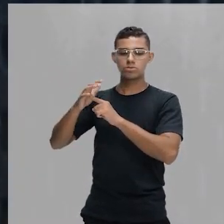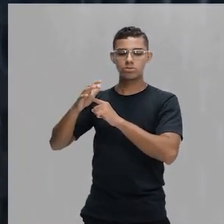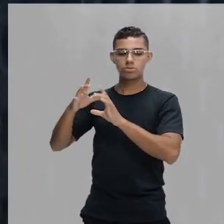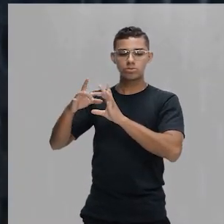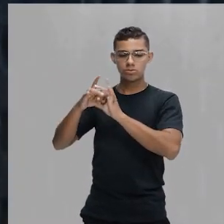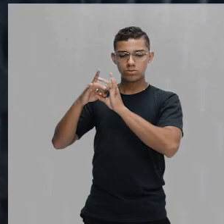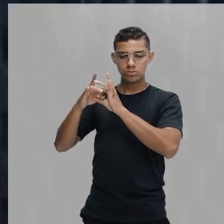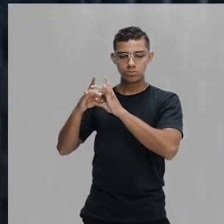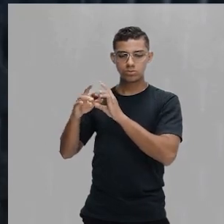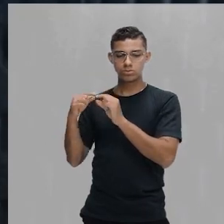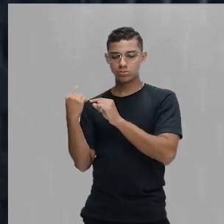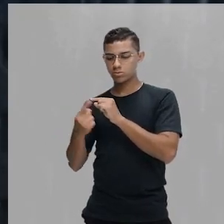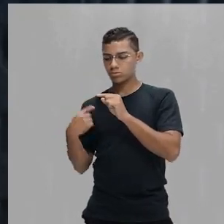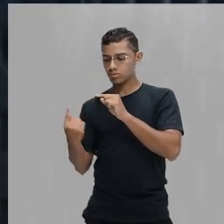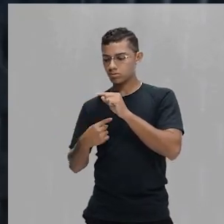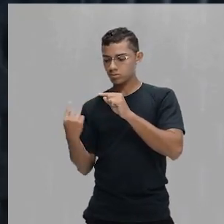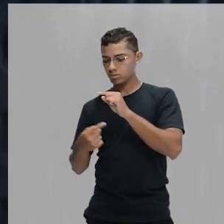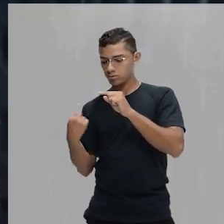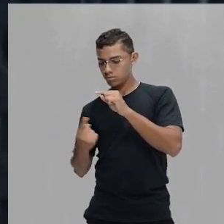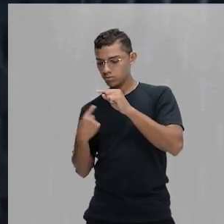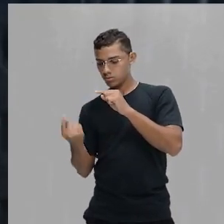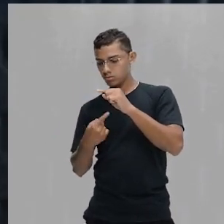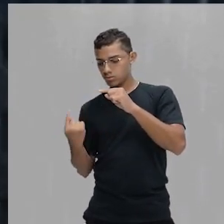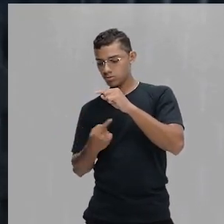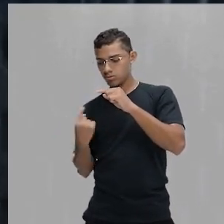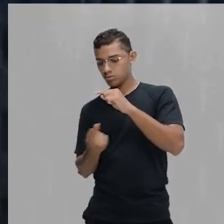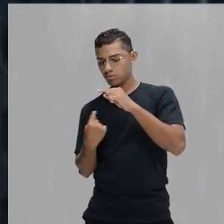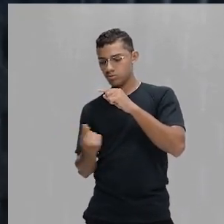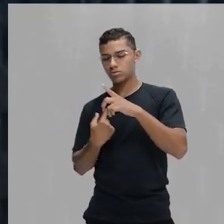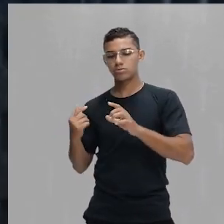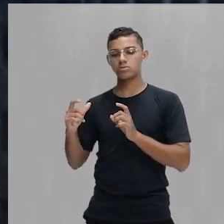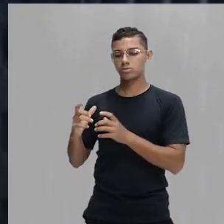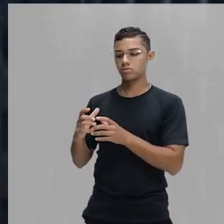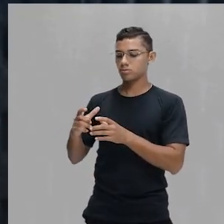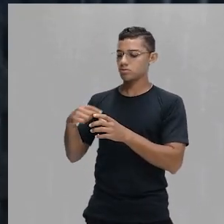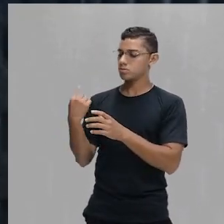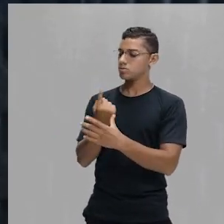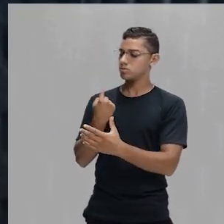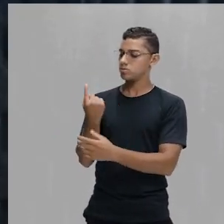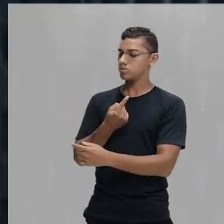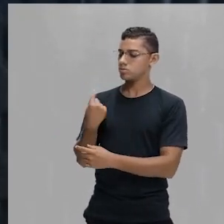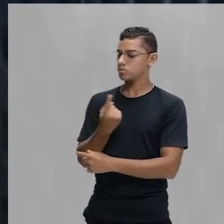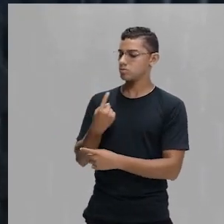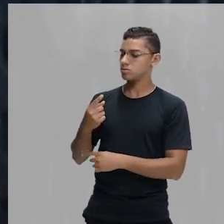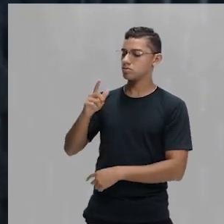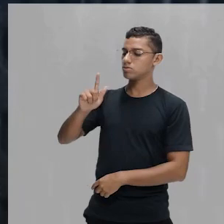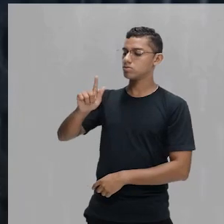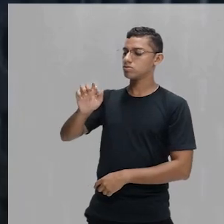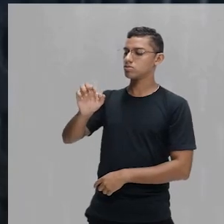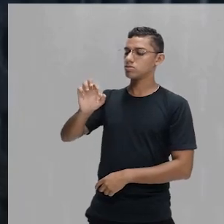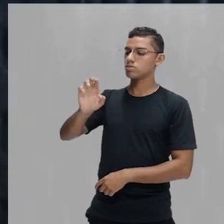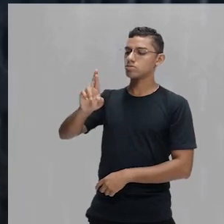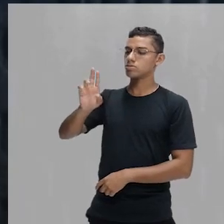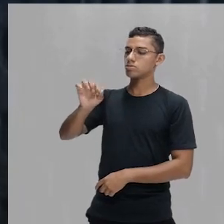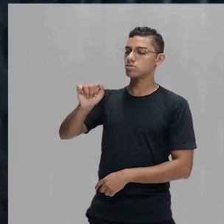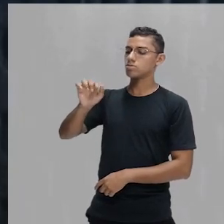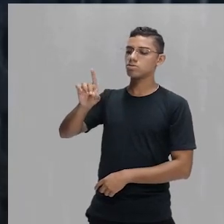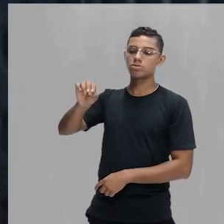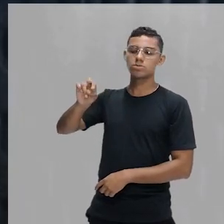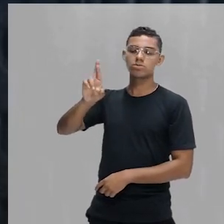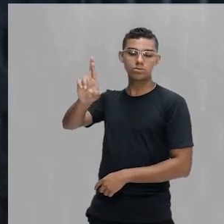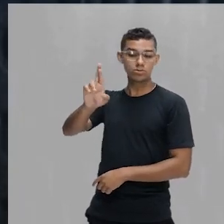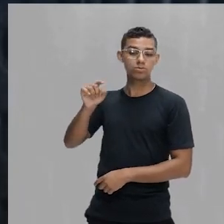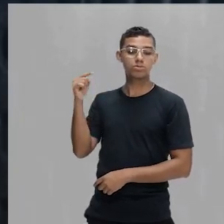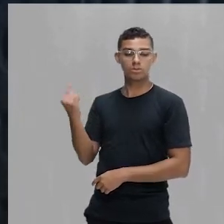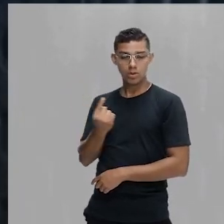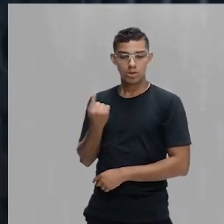gerador, ok? Então, o movimento circular dessa turbina vai acionar o gerador e